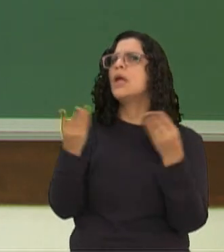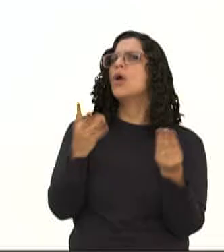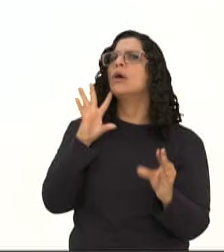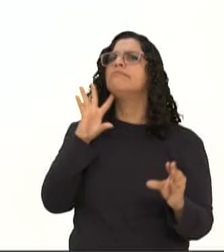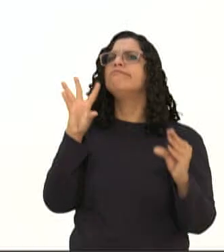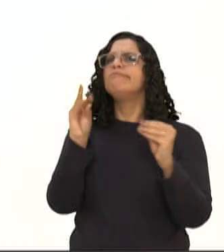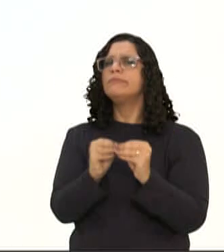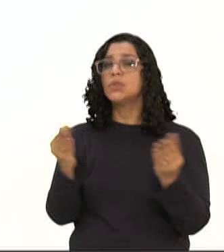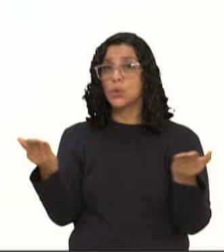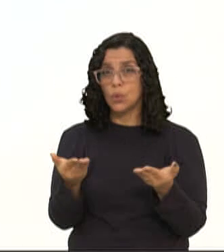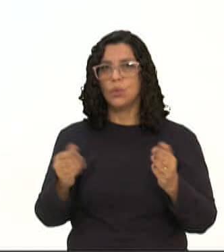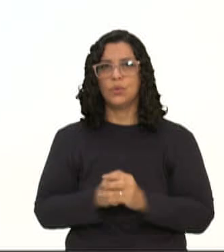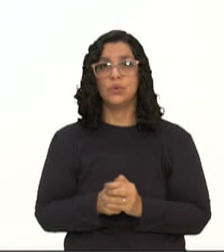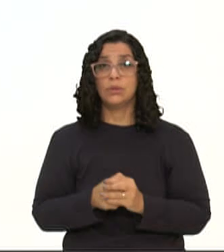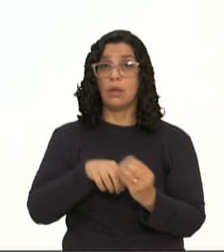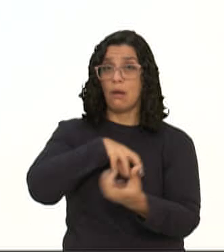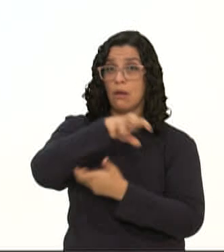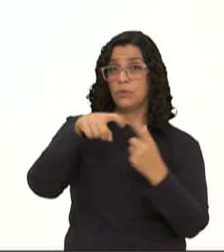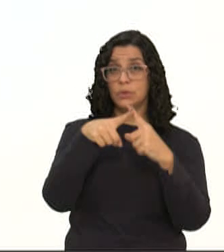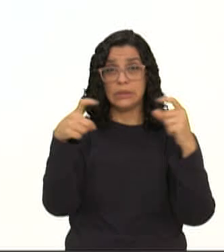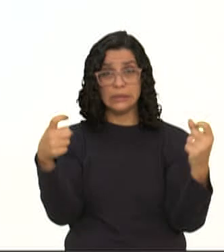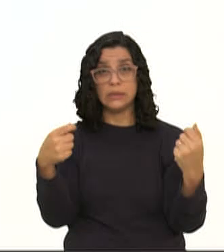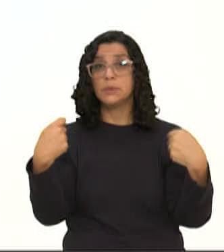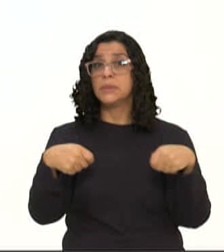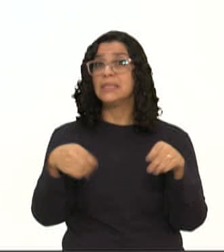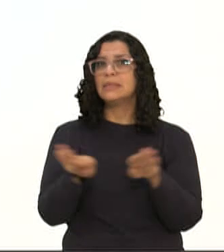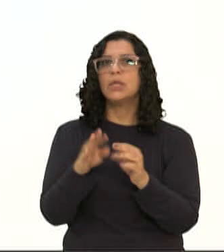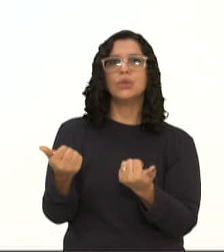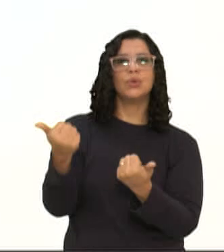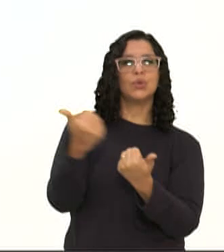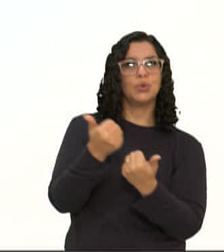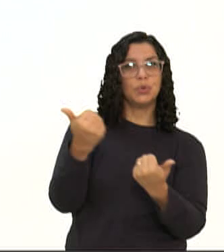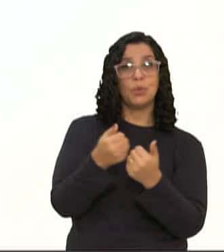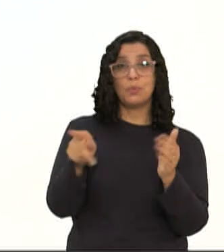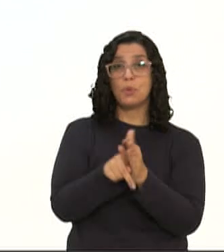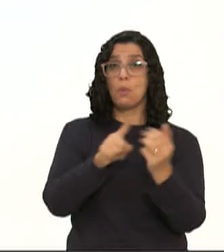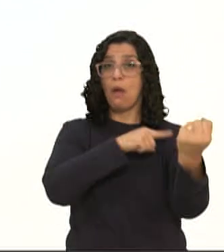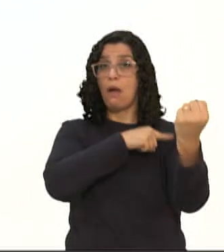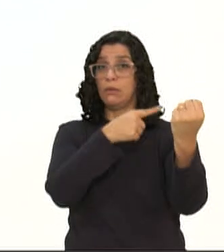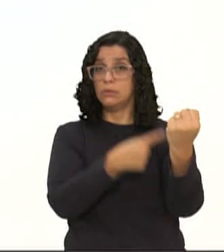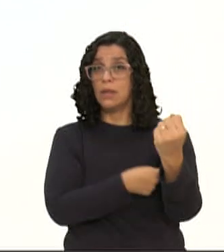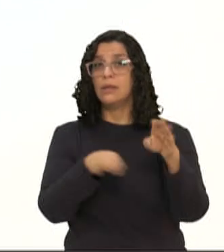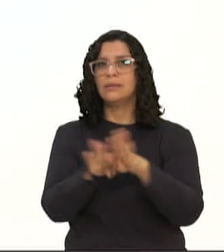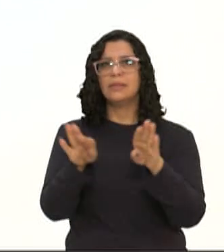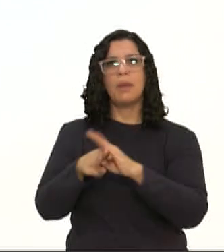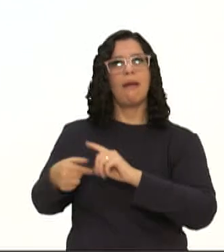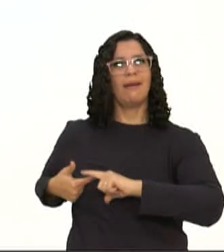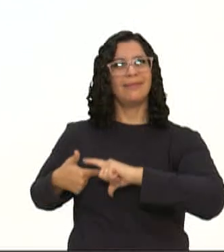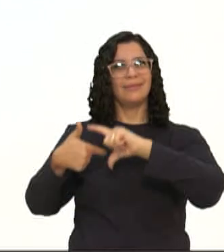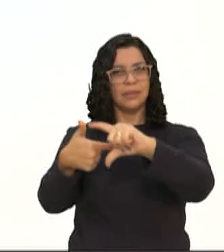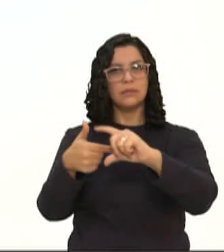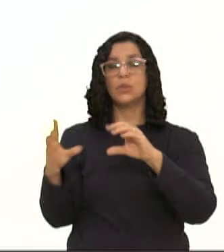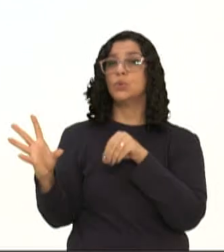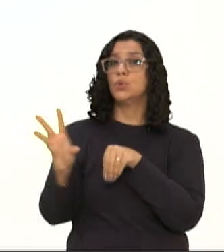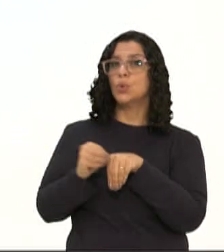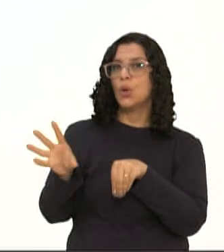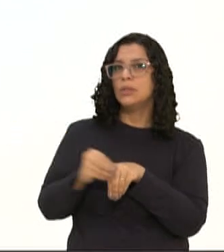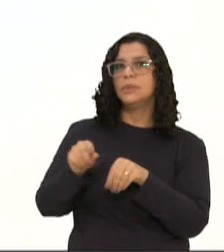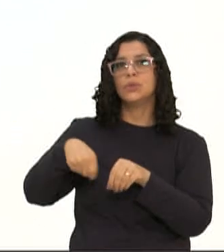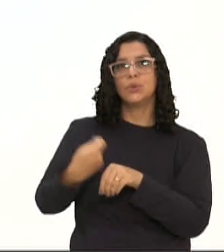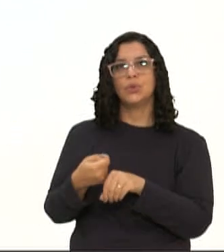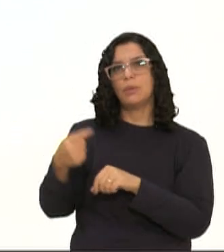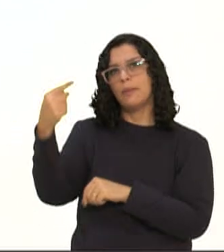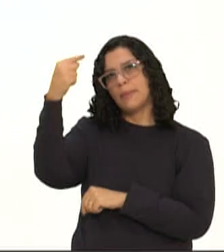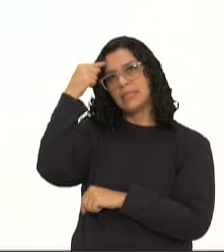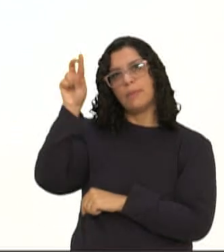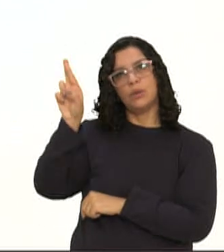considerações de hoje, então? Que a revolução científica ela vai substituir a questão da autoridade e da tradição no conhecimento pelo